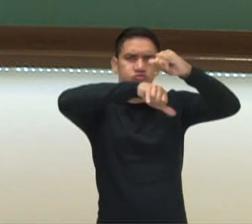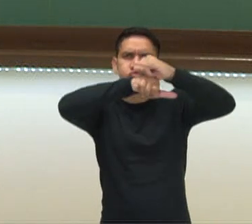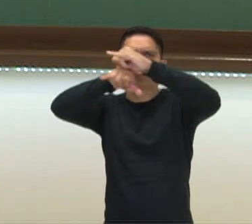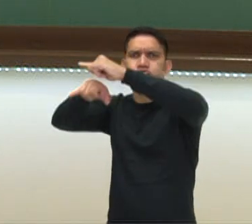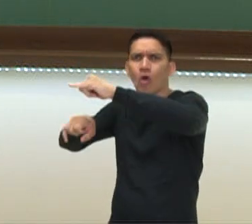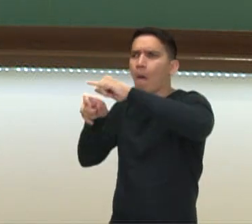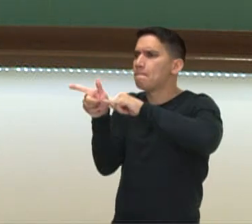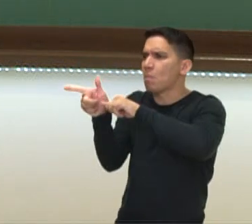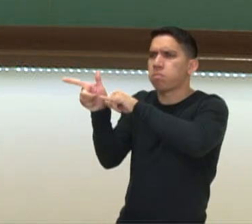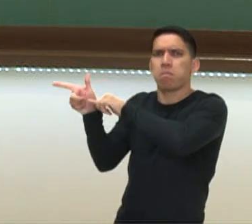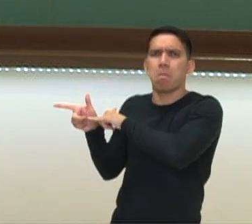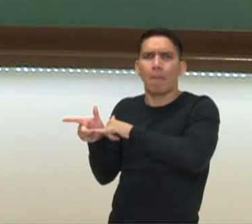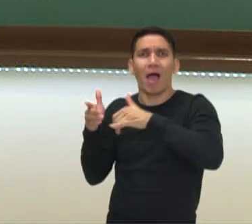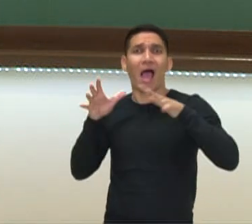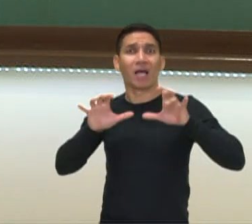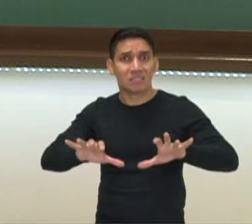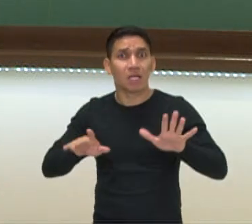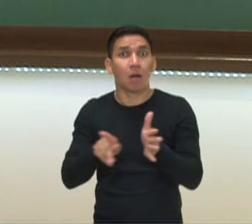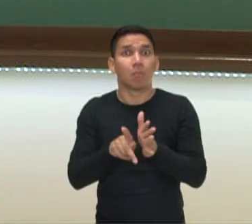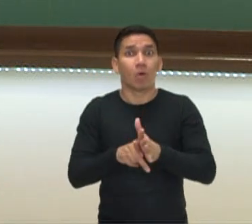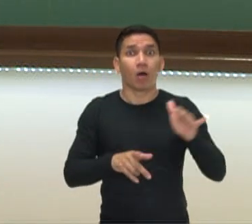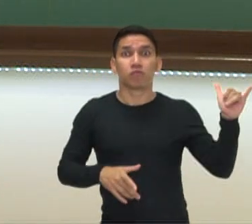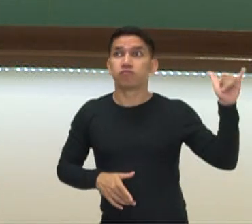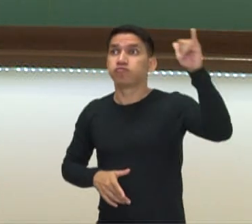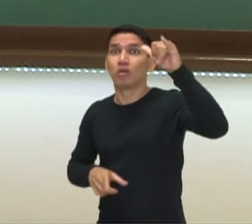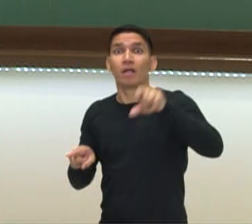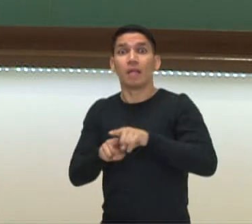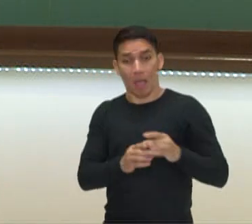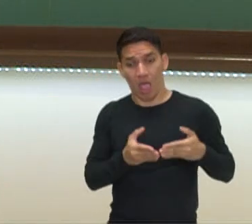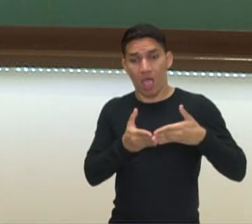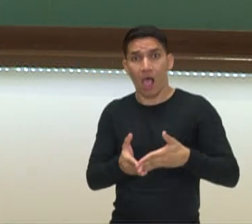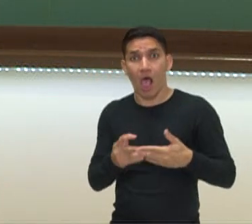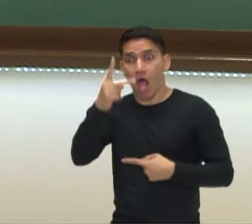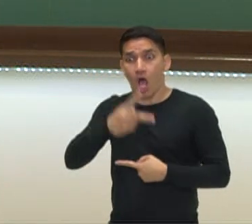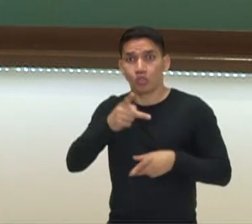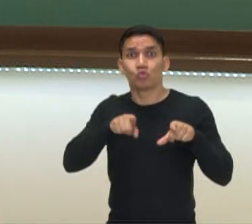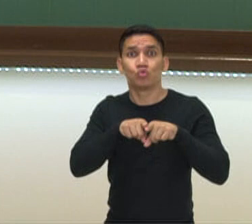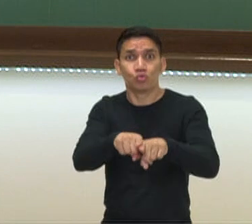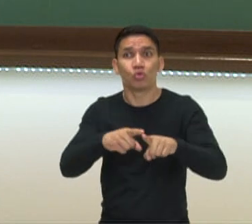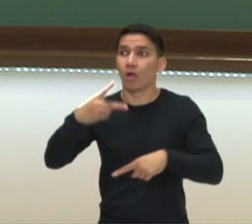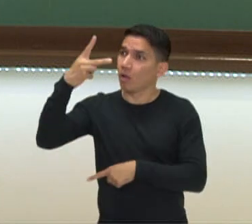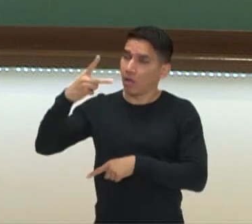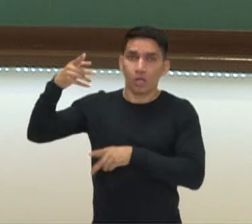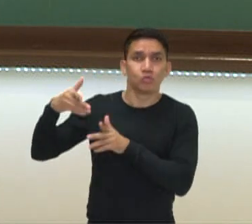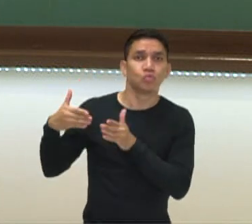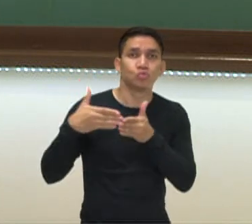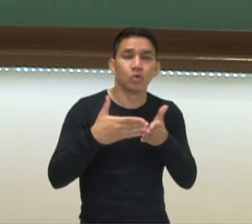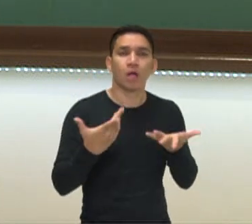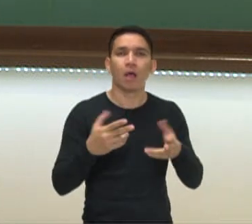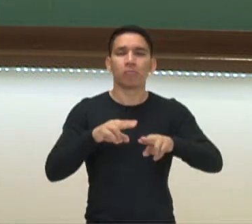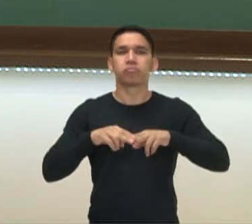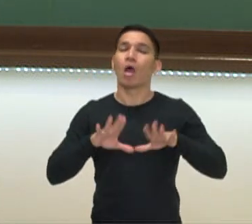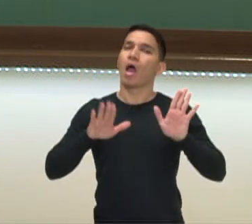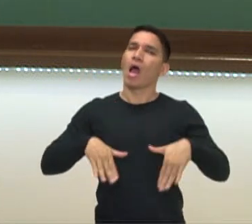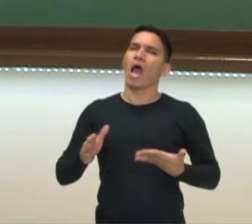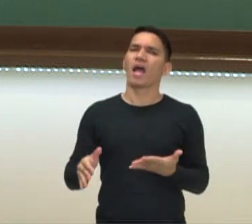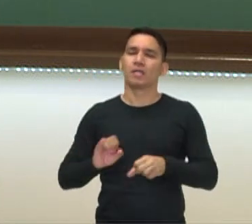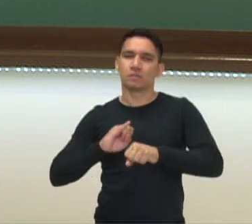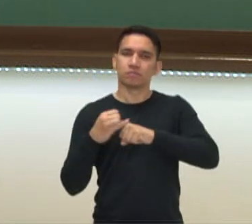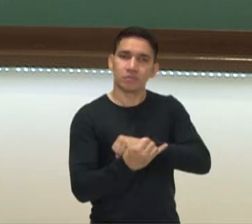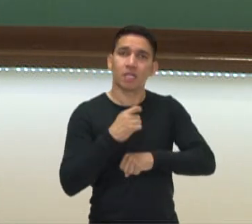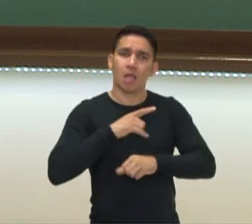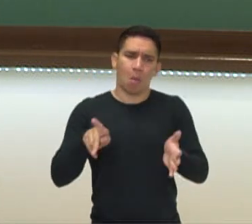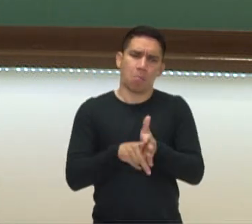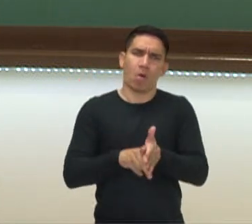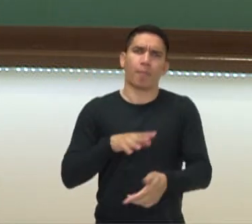são batalhas navais e aéreas, a maioria delas. A não ser nas ilhas, nos arquipélagos, você tem batalhas entre os soldados em